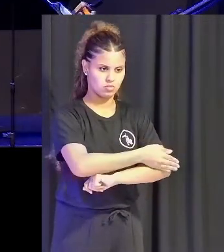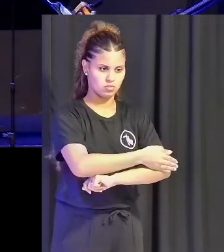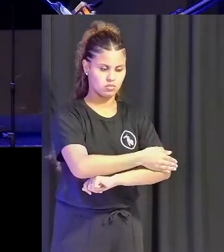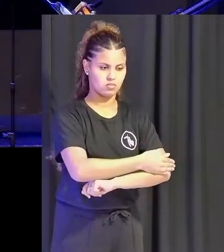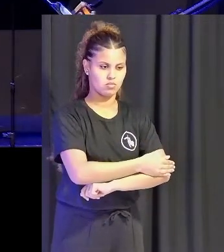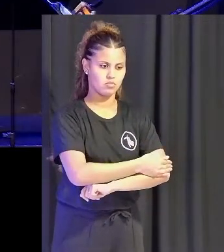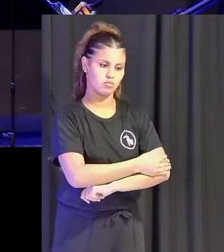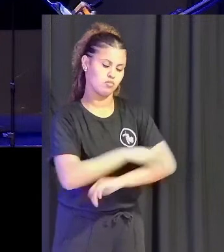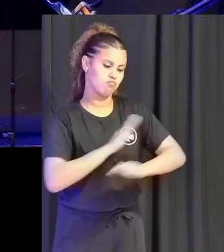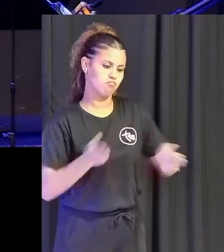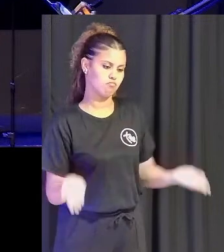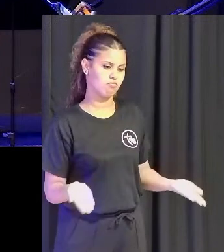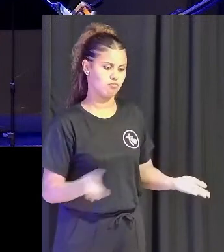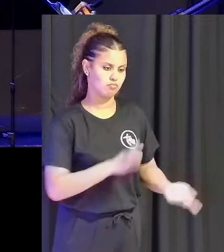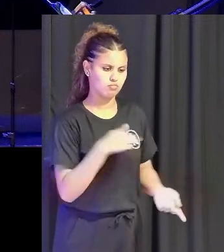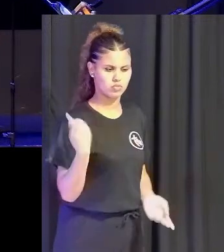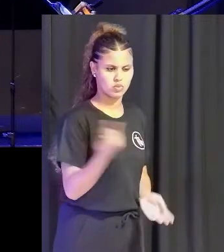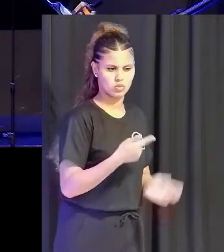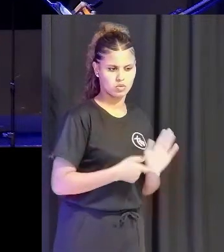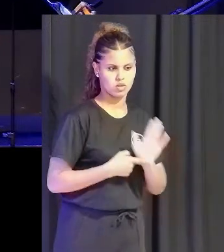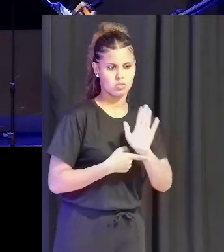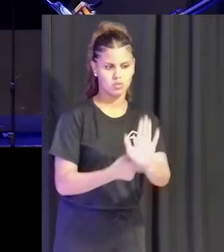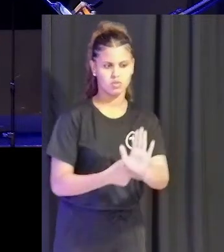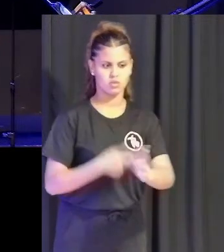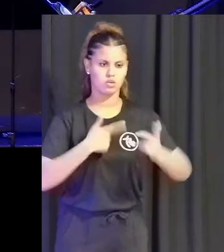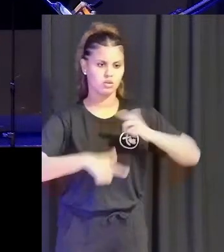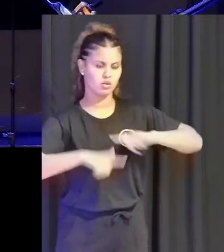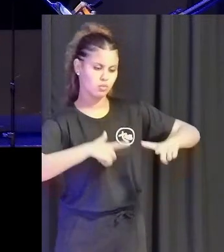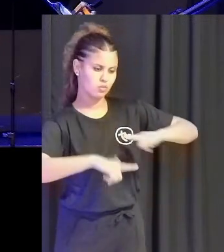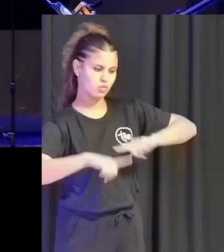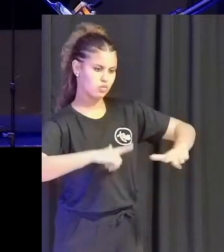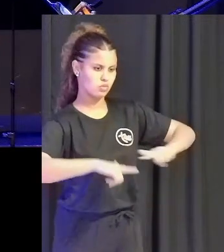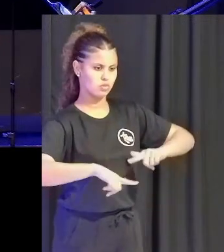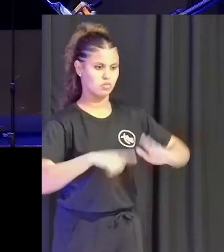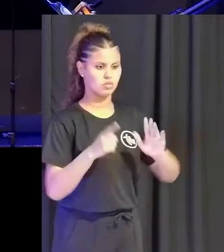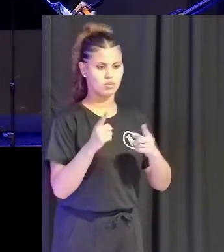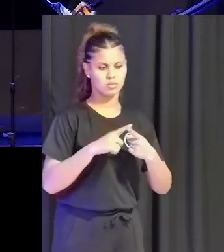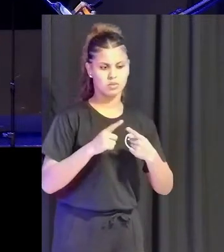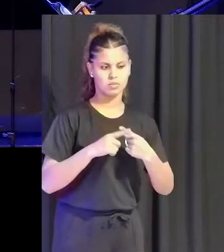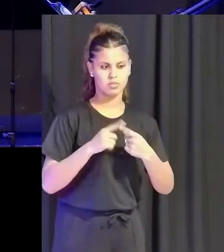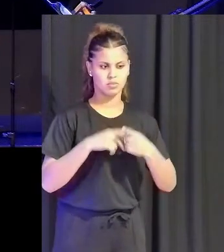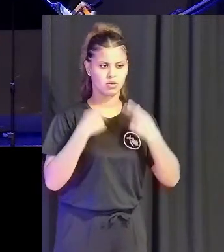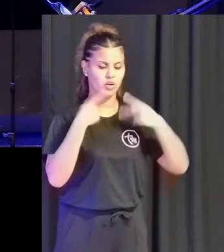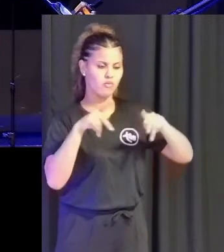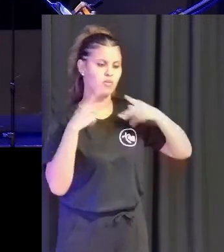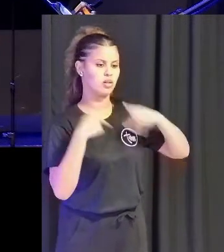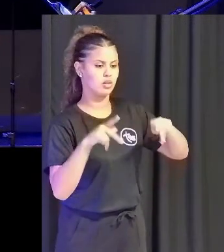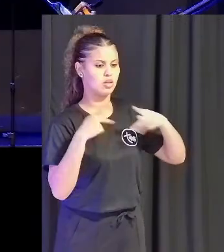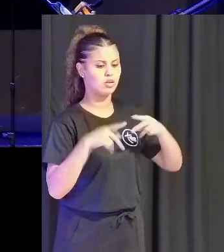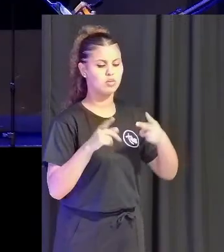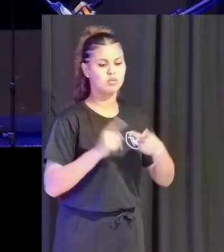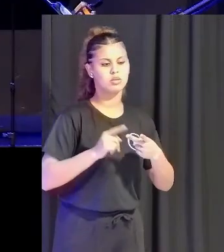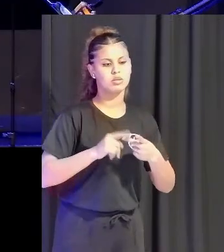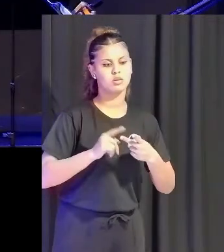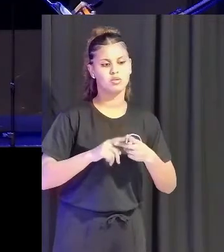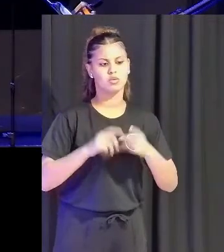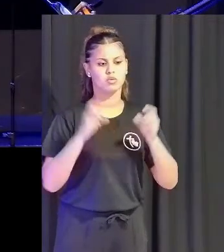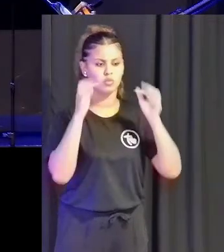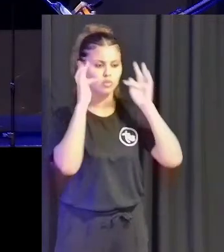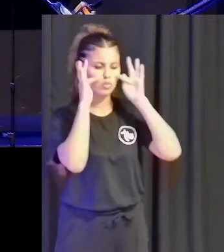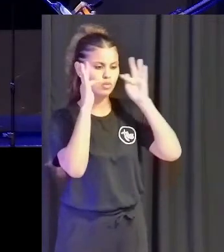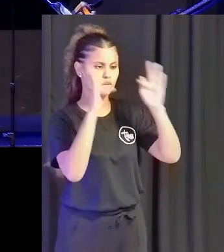diversas atividades, como pregando, ensinando, compartilhando testemunhos, compartilhando o